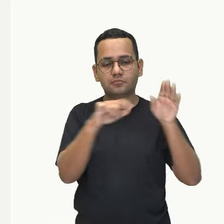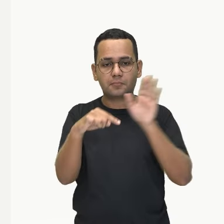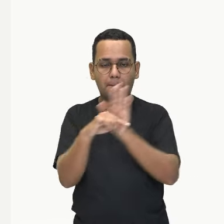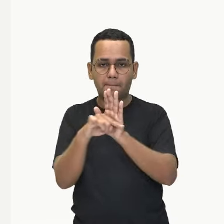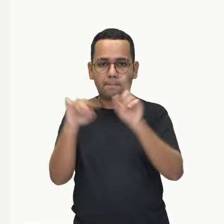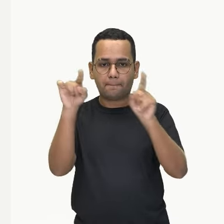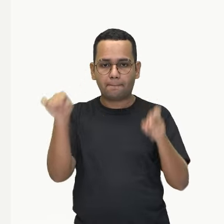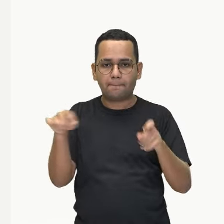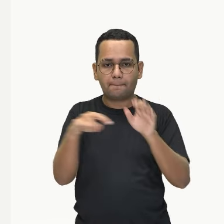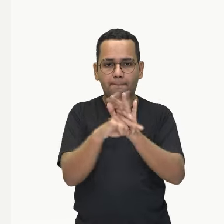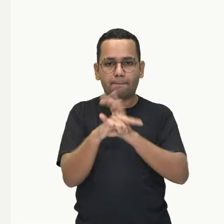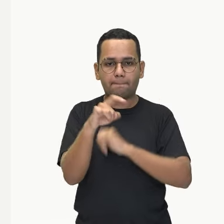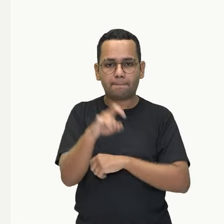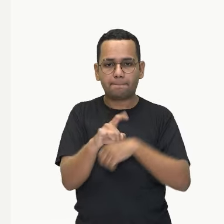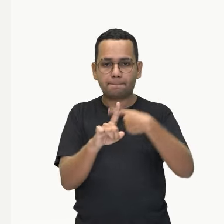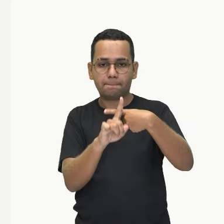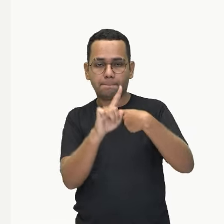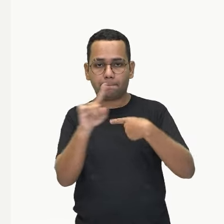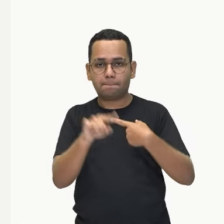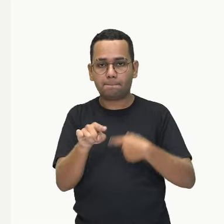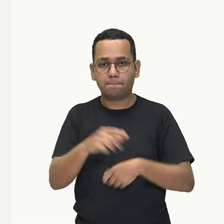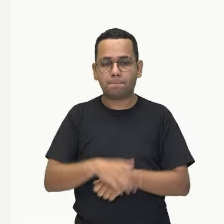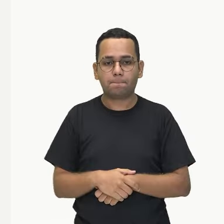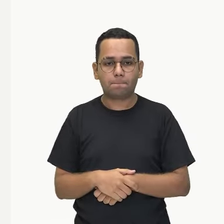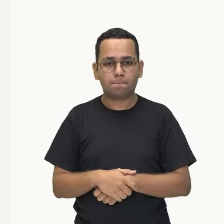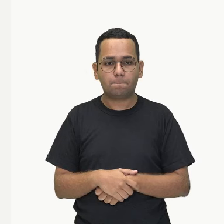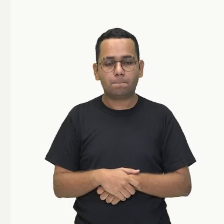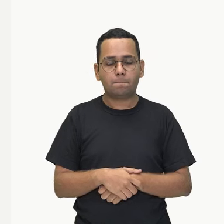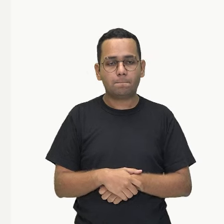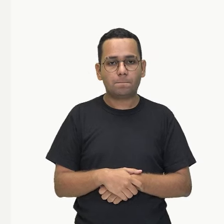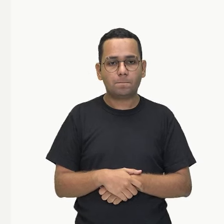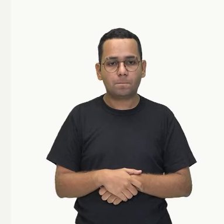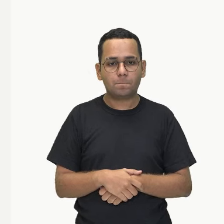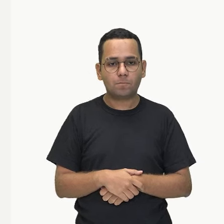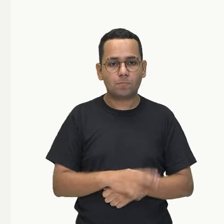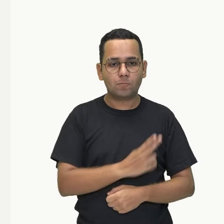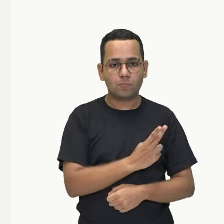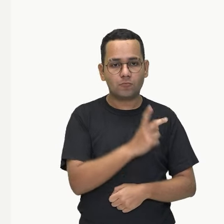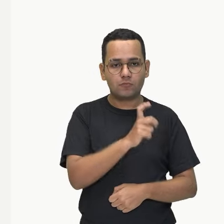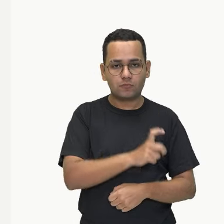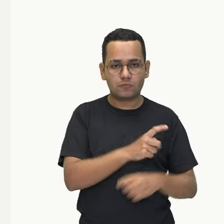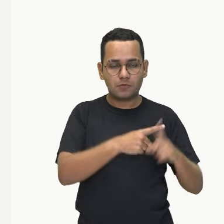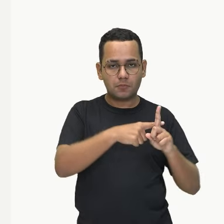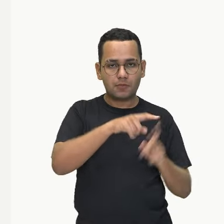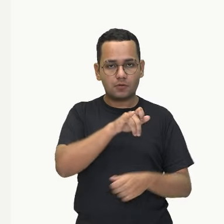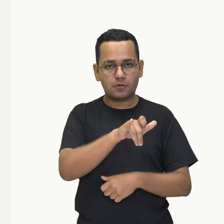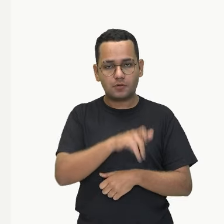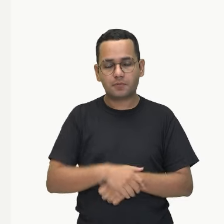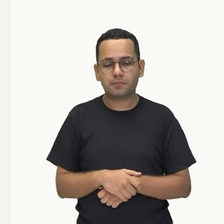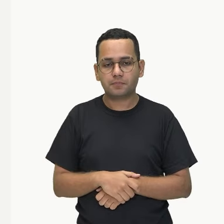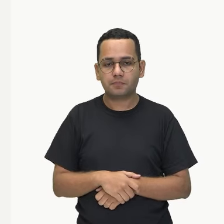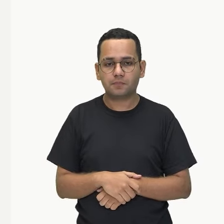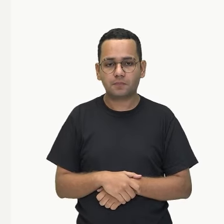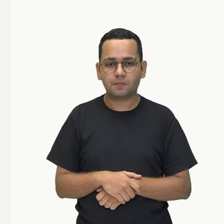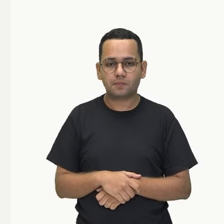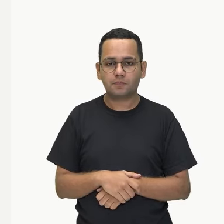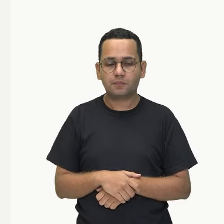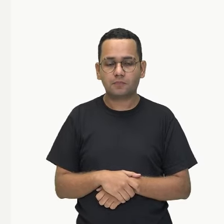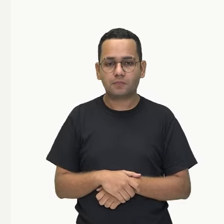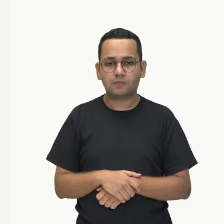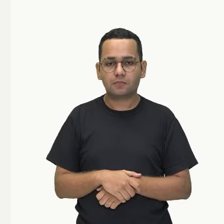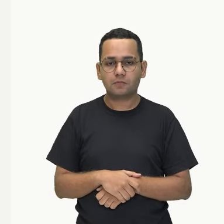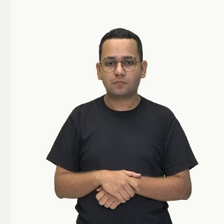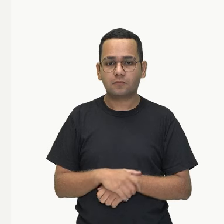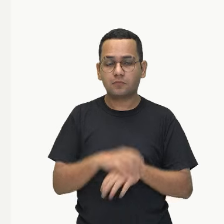Tá? Então, eliminando os parênteses, o primeiro eu elimino sem nada, o